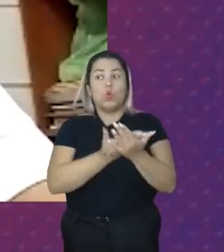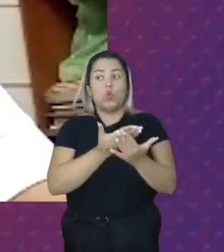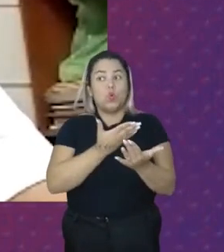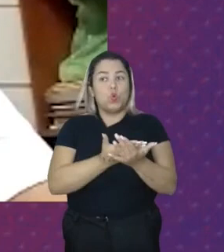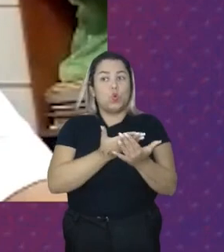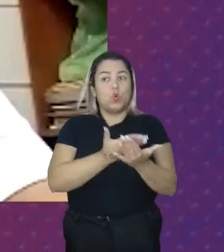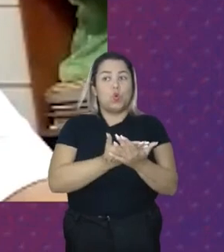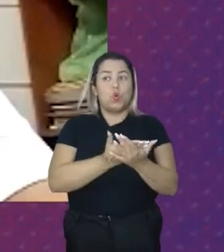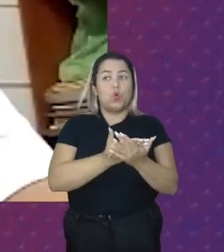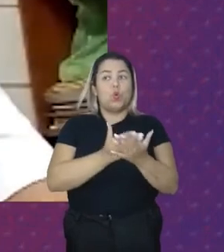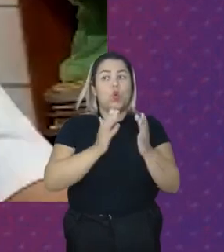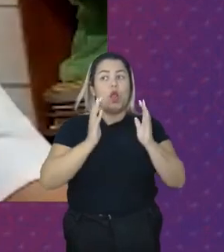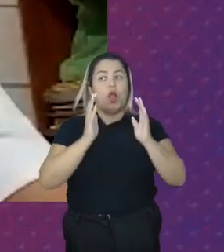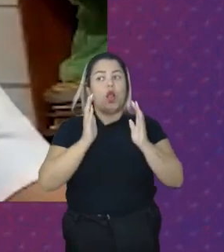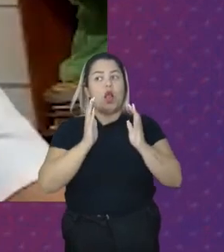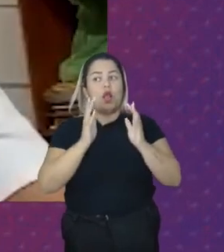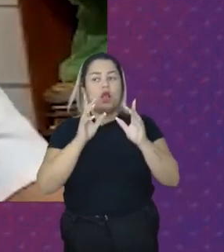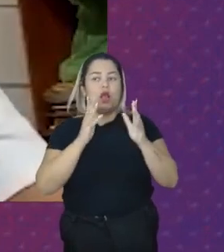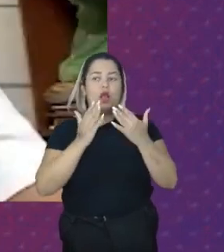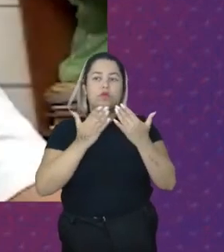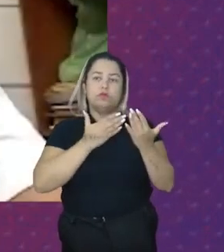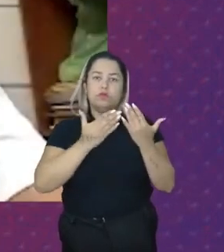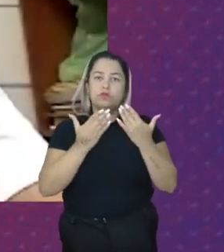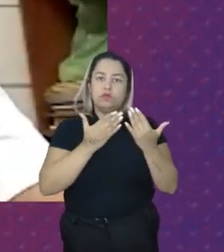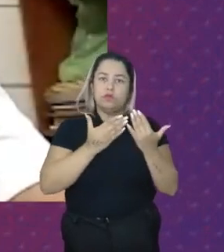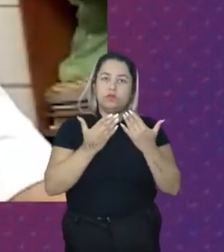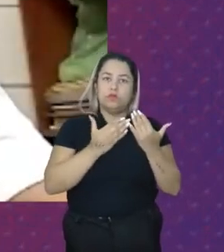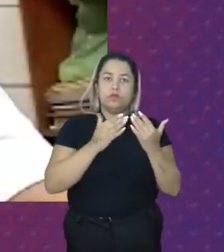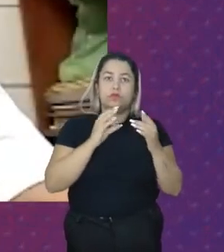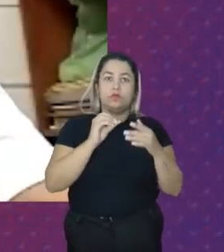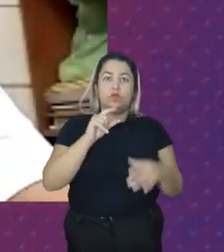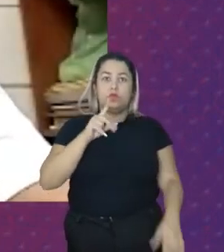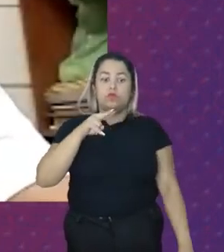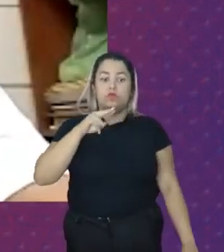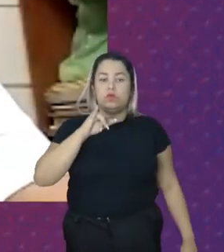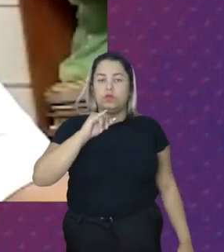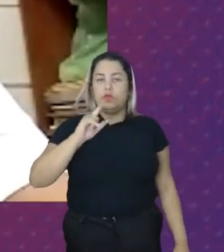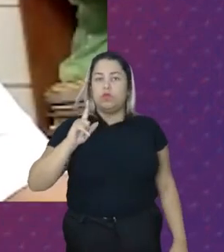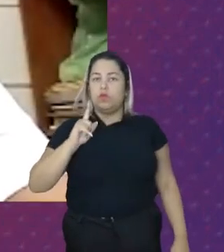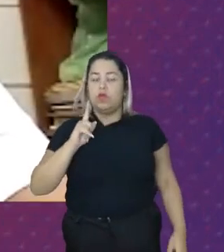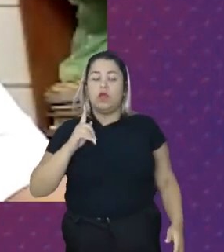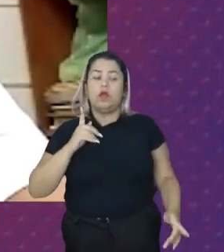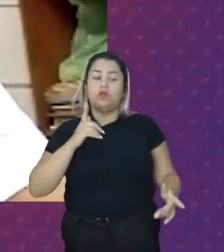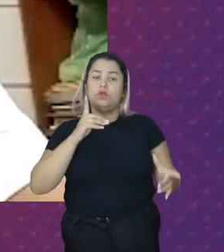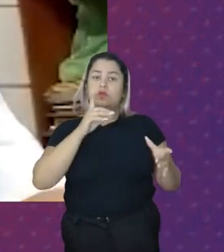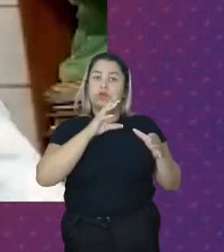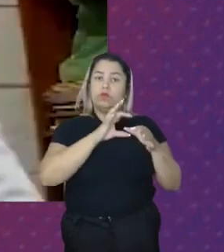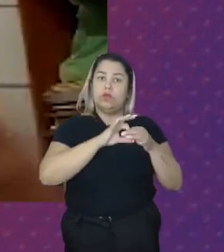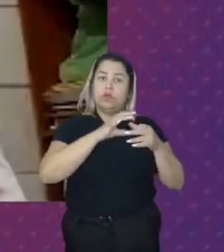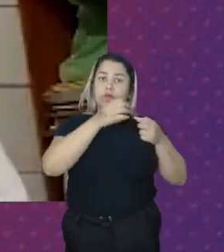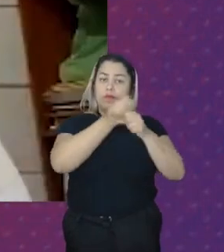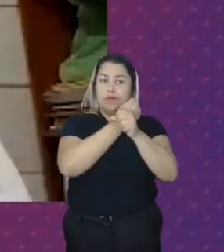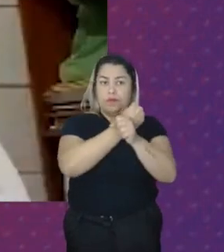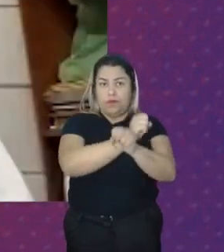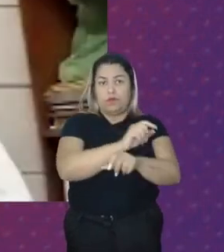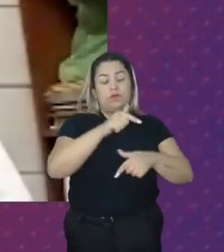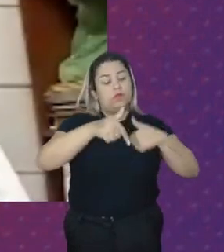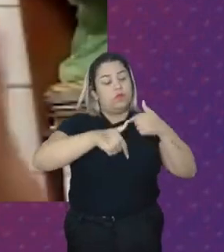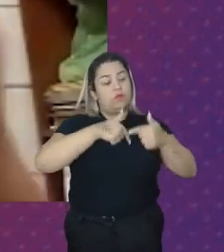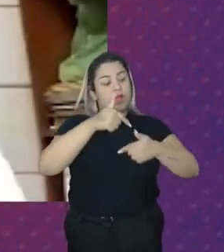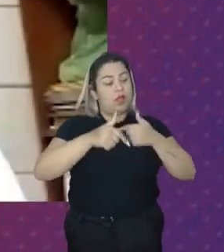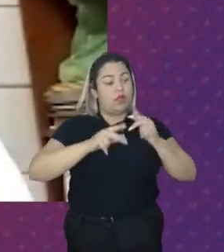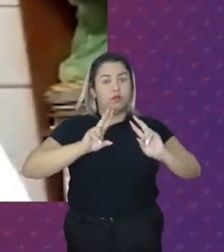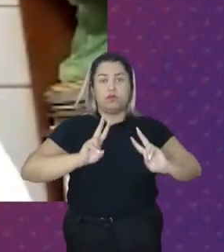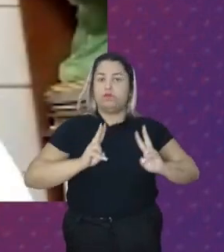Uma herança Direto Do período Do Brasil Colonial Ou seja Direto Da escravidão É um trabalho Que não é valorizado